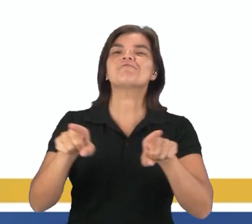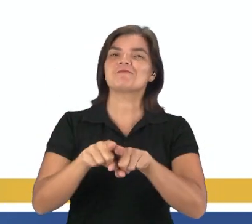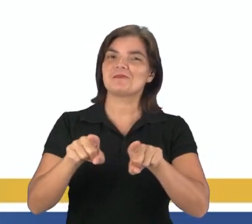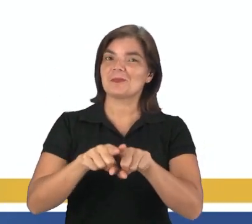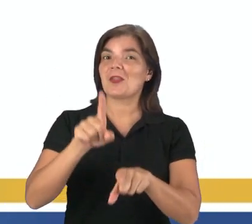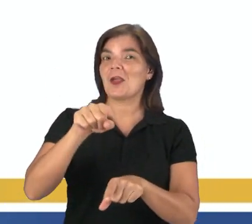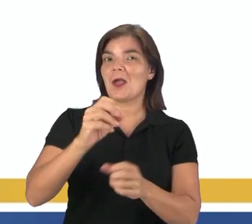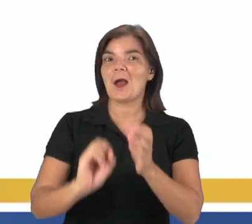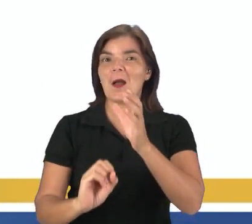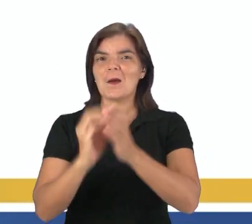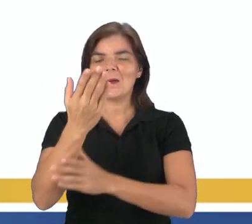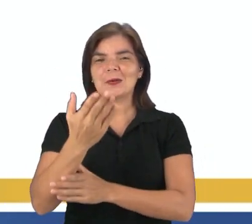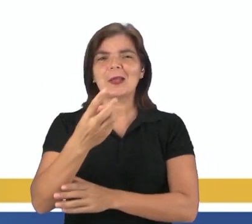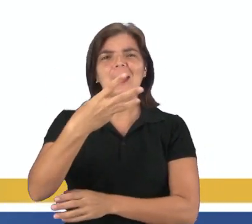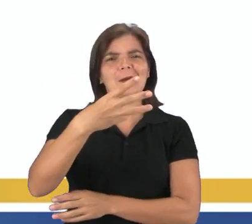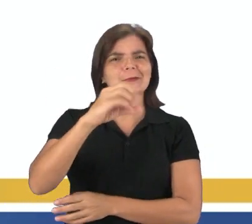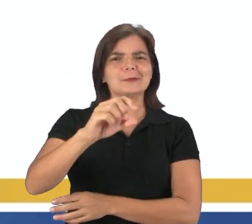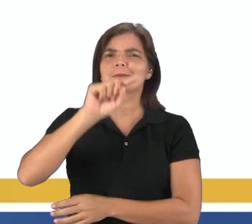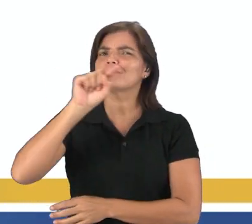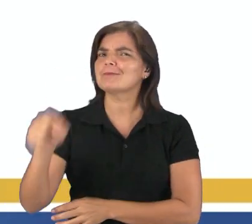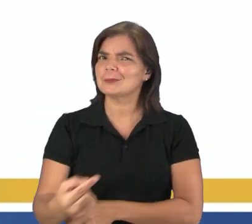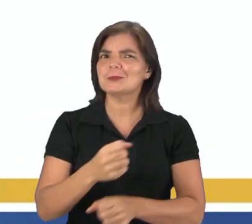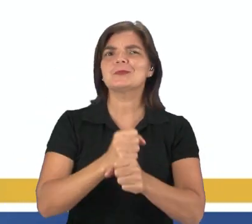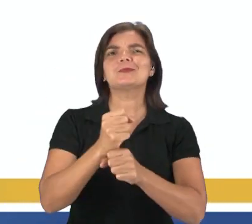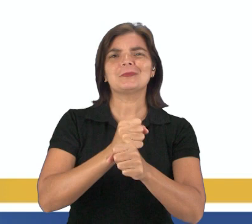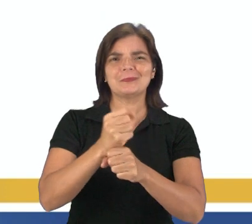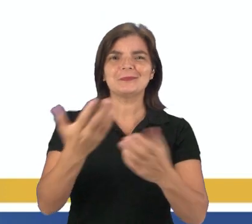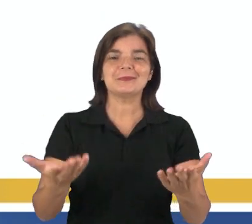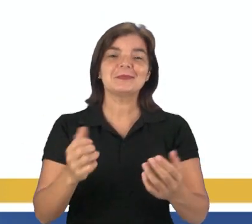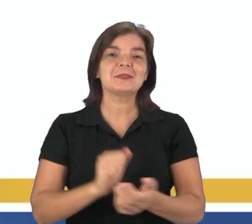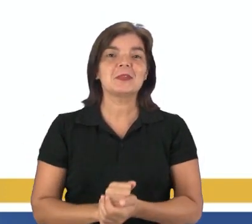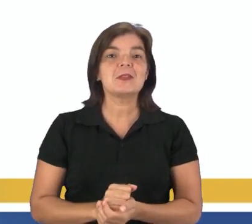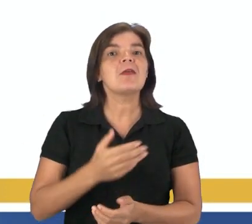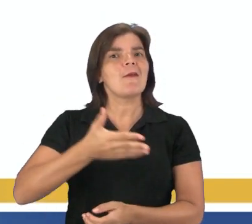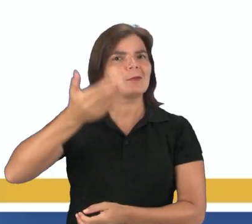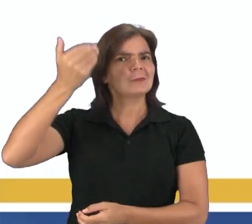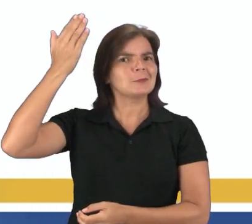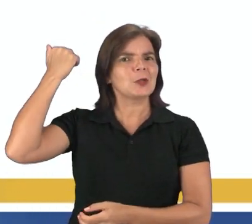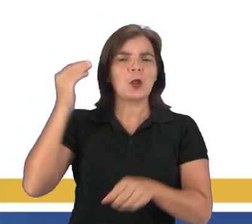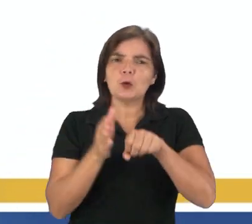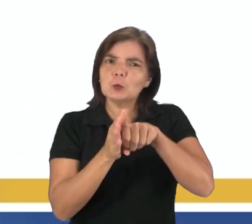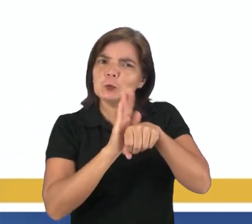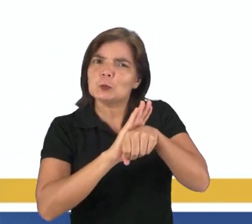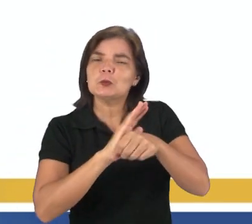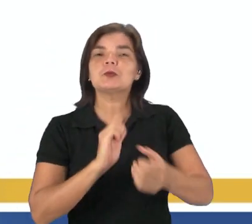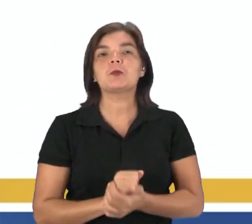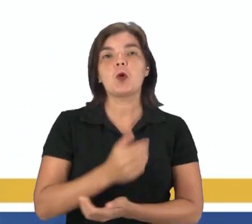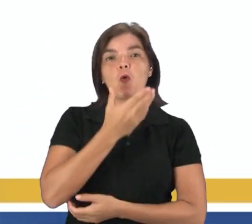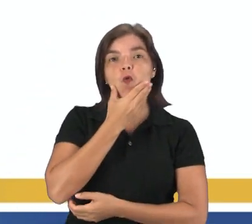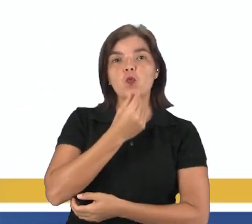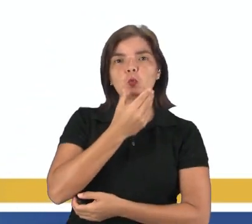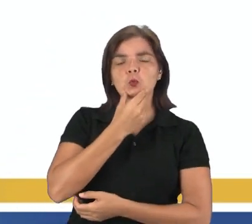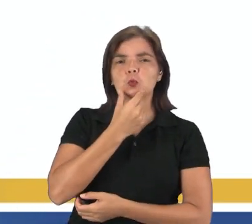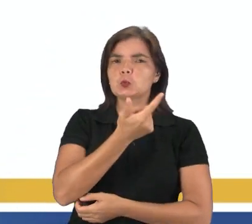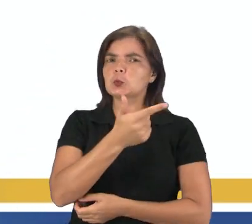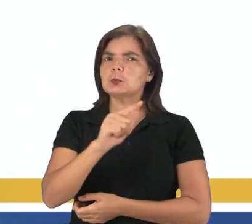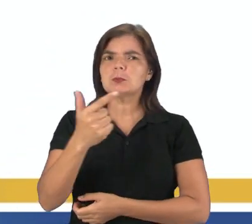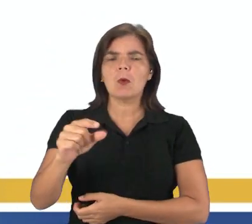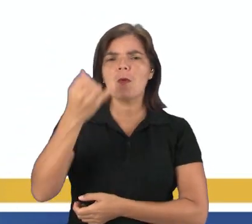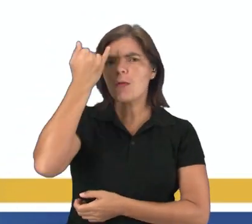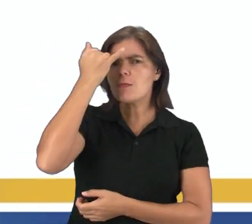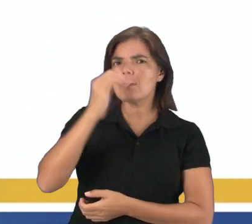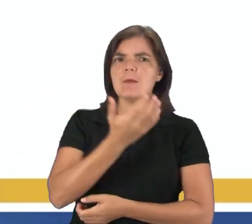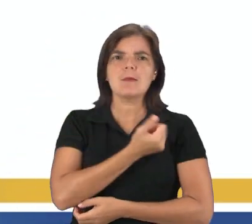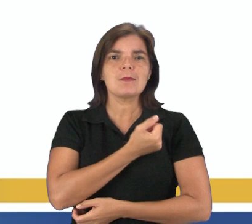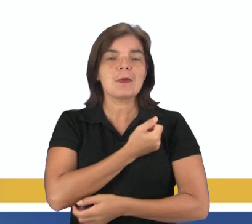coisas. Isso aconteceu há mais de 30 mil anos, ou seja, desde a época das cavernas. Os homens nessa época não tinham ideia